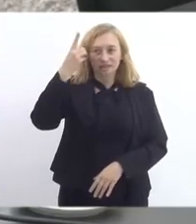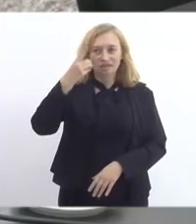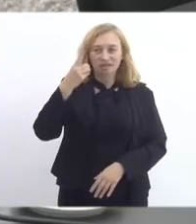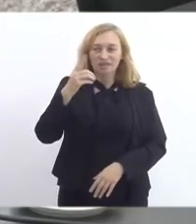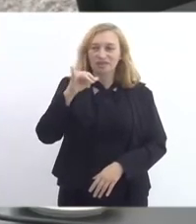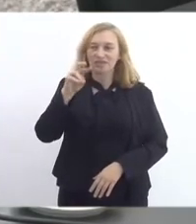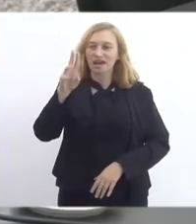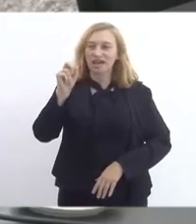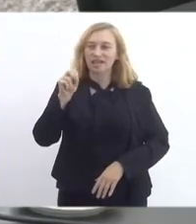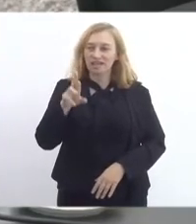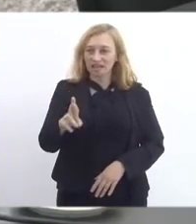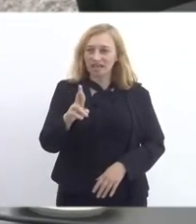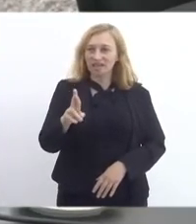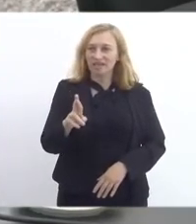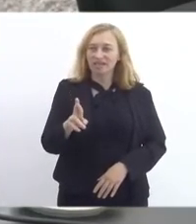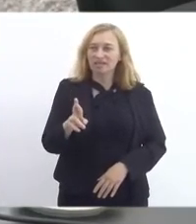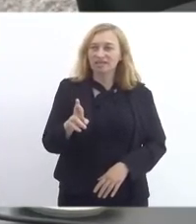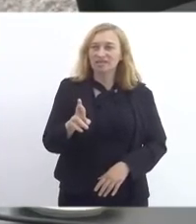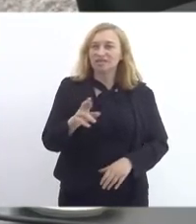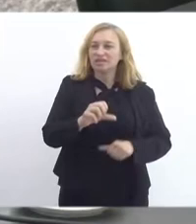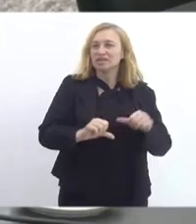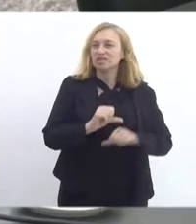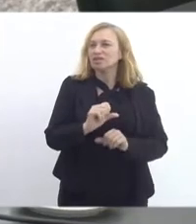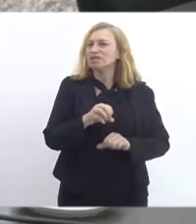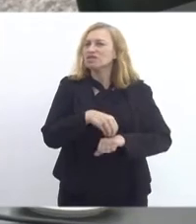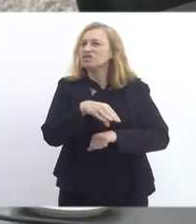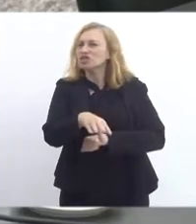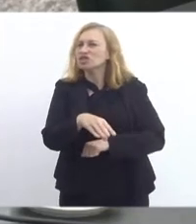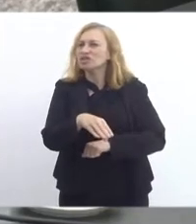pela inconstitucionalidade, concluindo por transformação e indicação